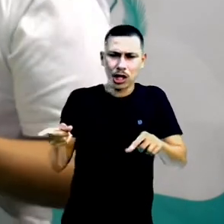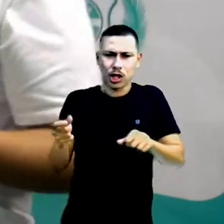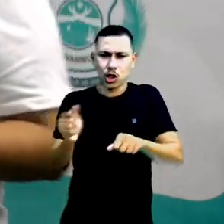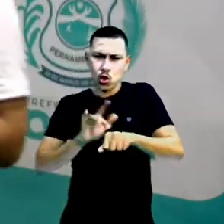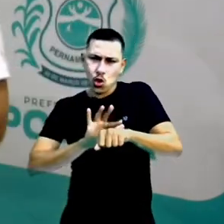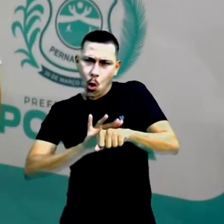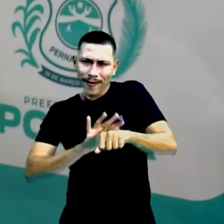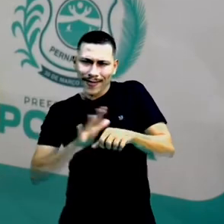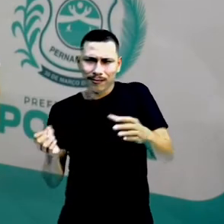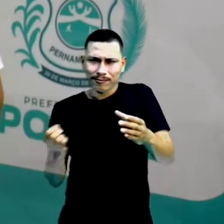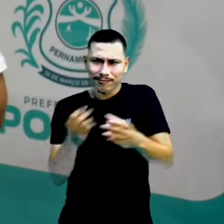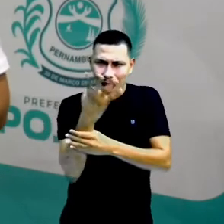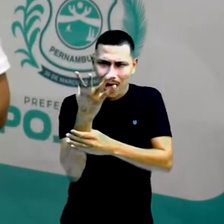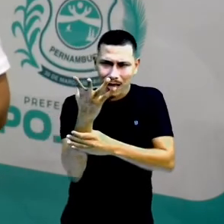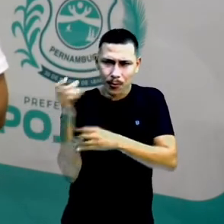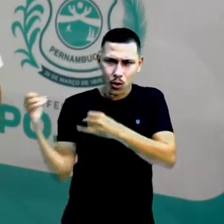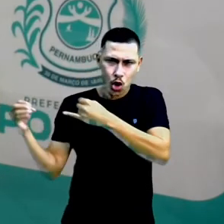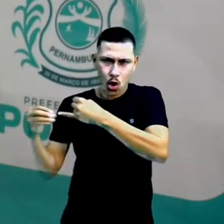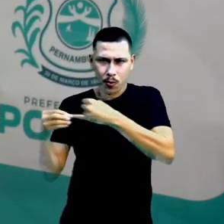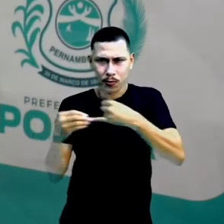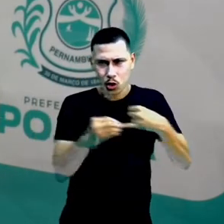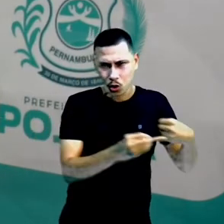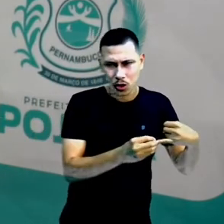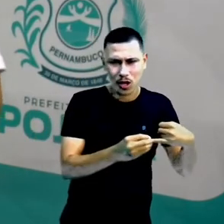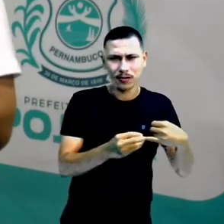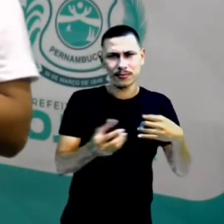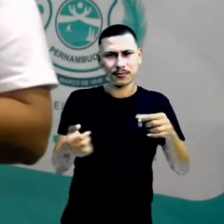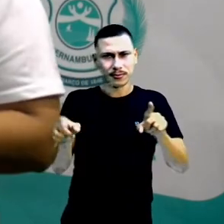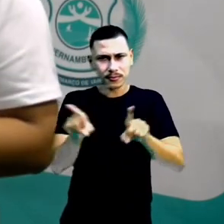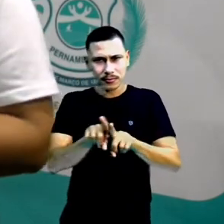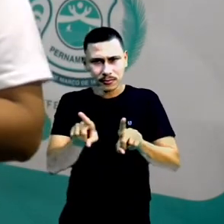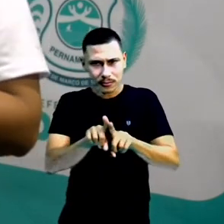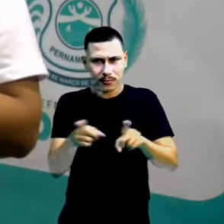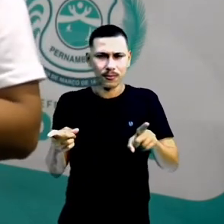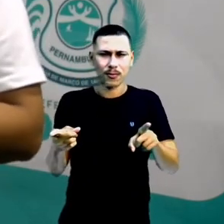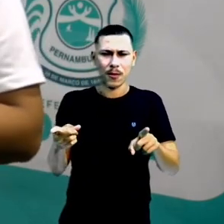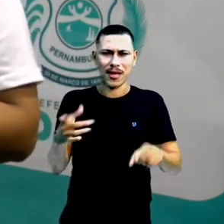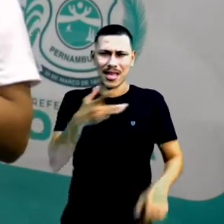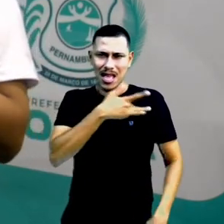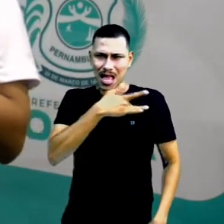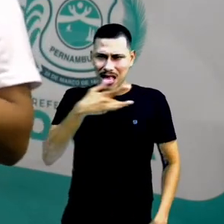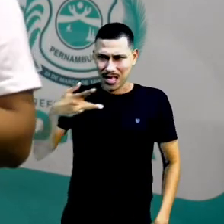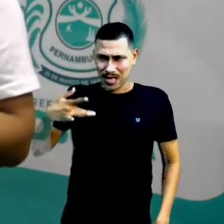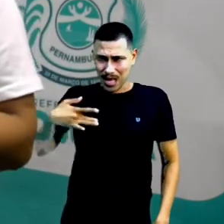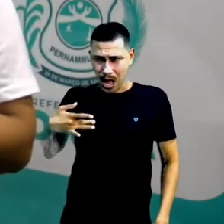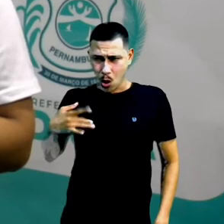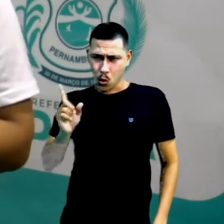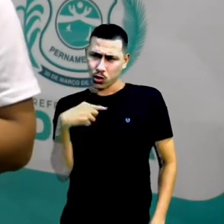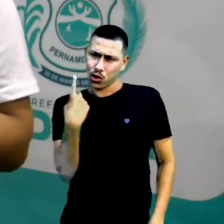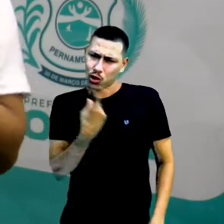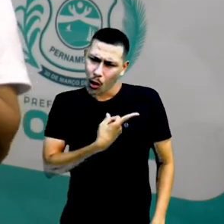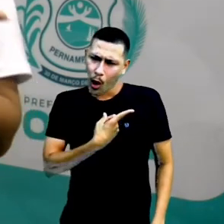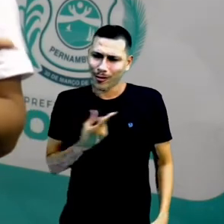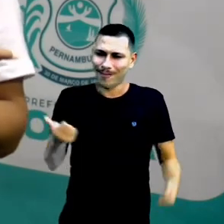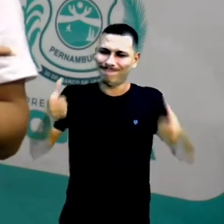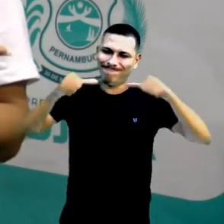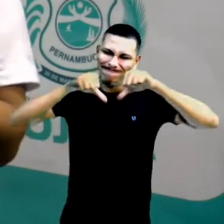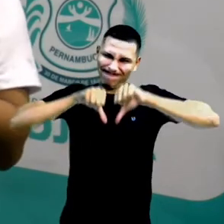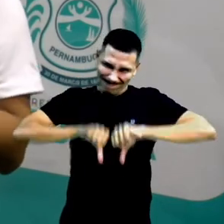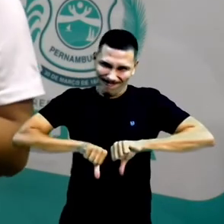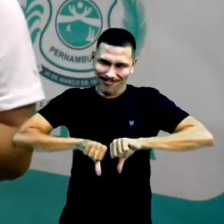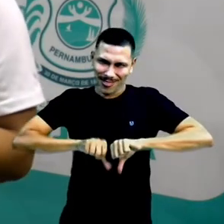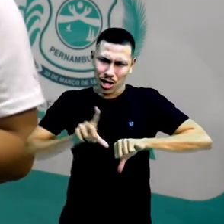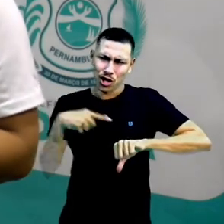também causadas por protozoários também como é que a saúde da nossa saúde e